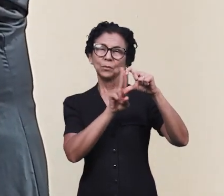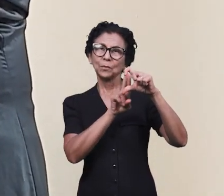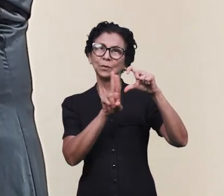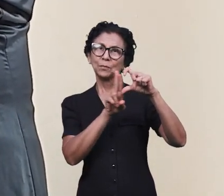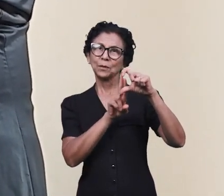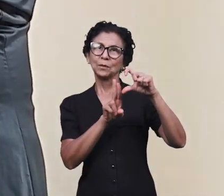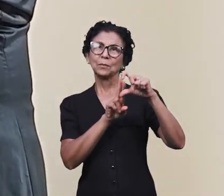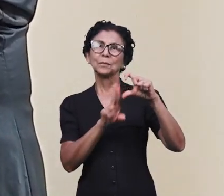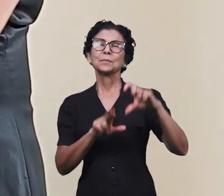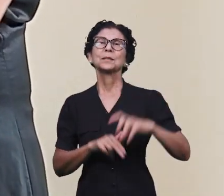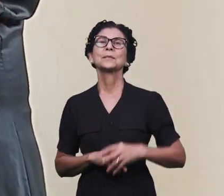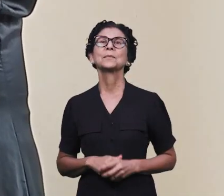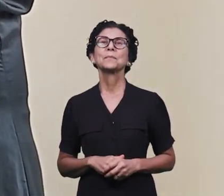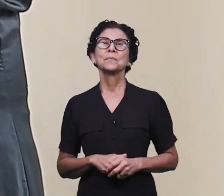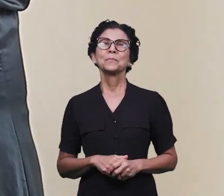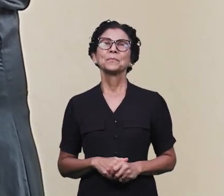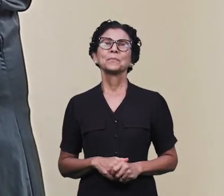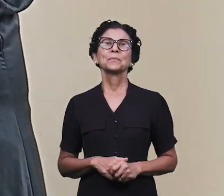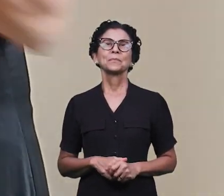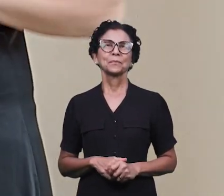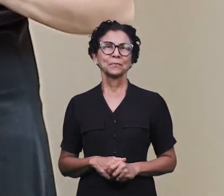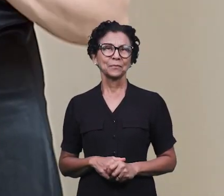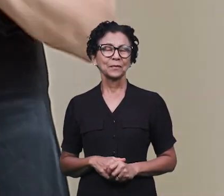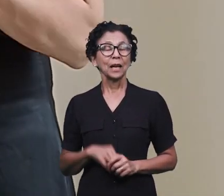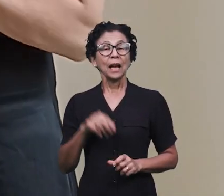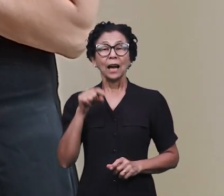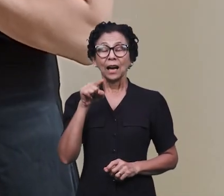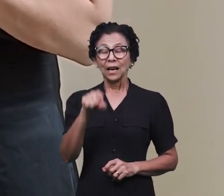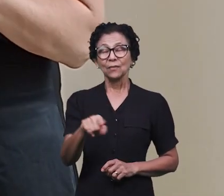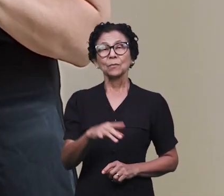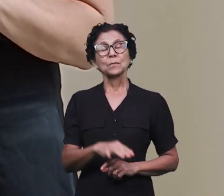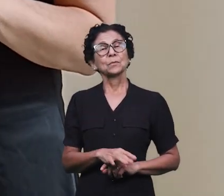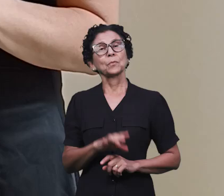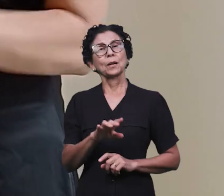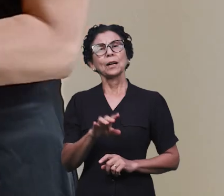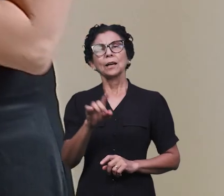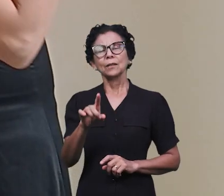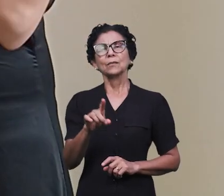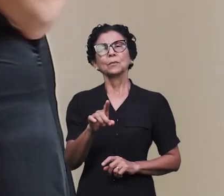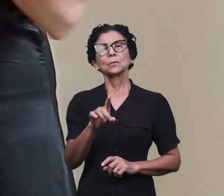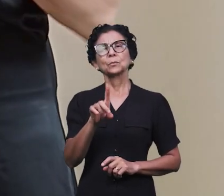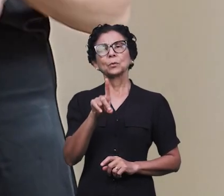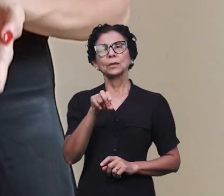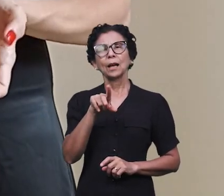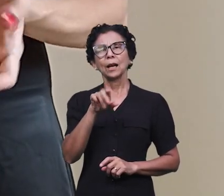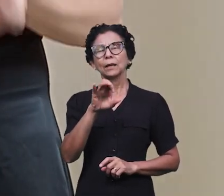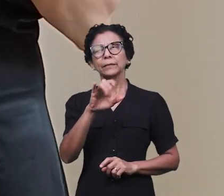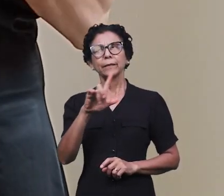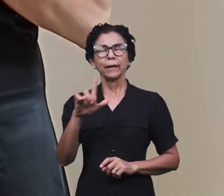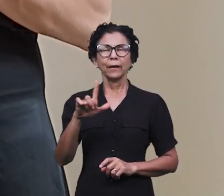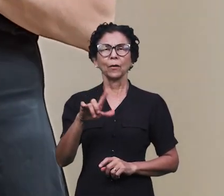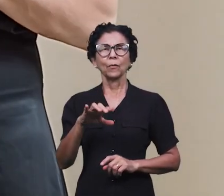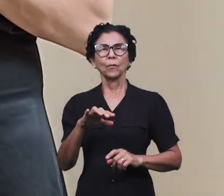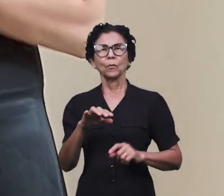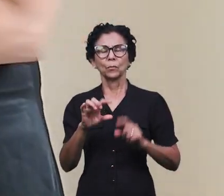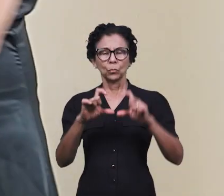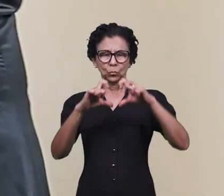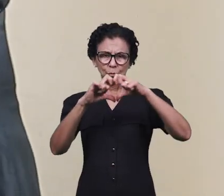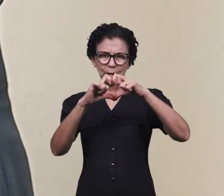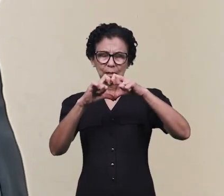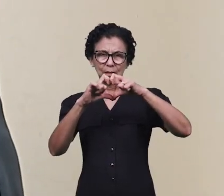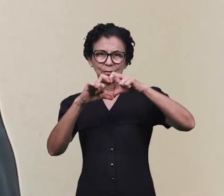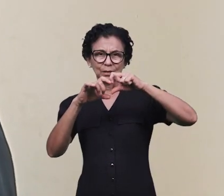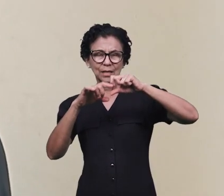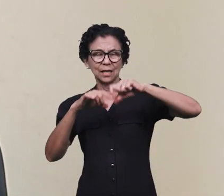aqui o nome Ana Paula, e quando Jesus voltar, ela vai encontrar com Jesus nos ares. E os pequenos, eles não sabem ler